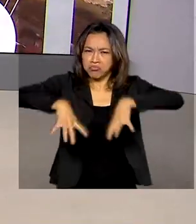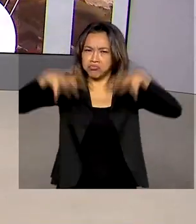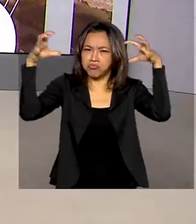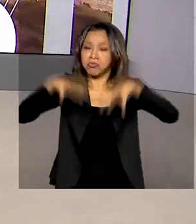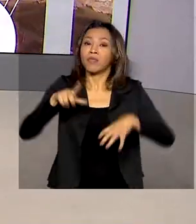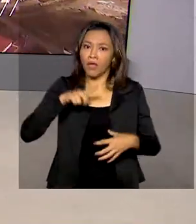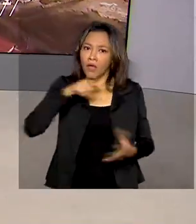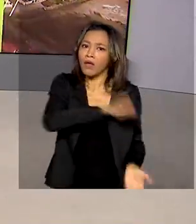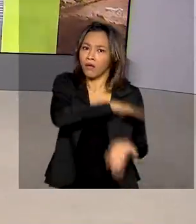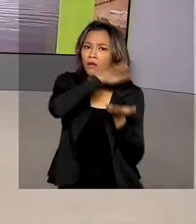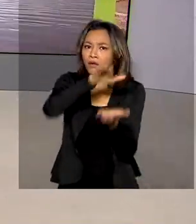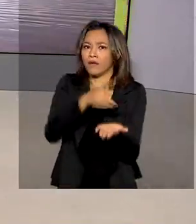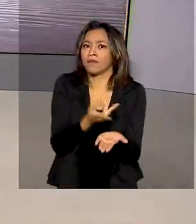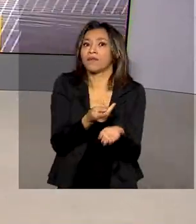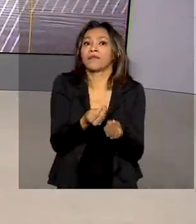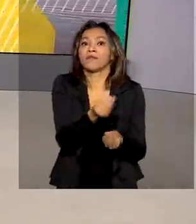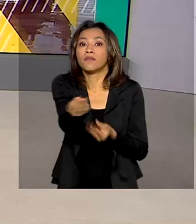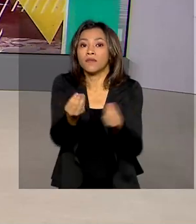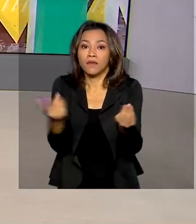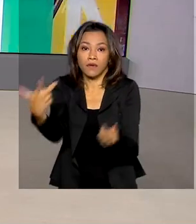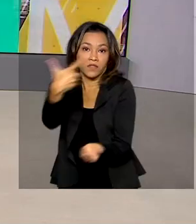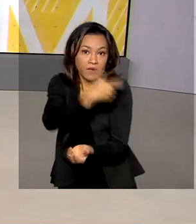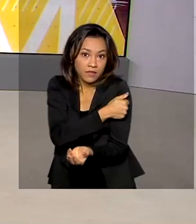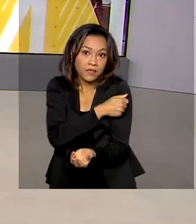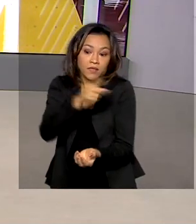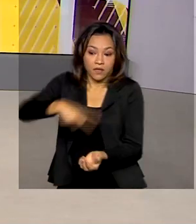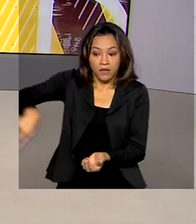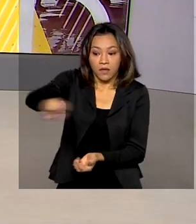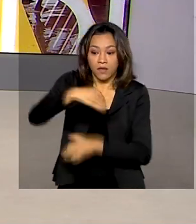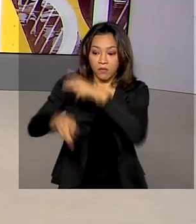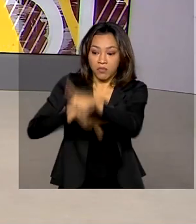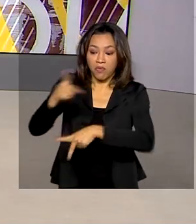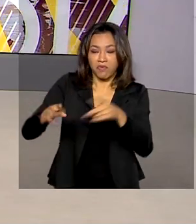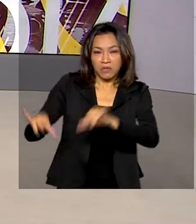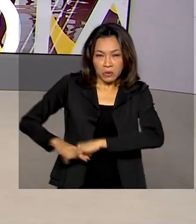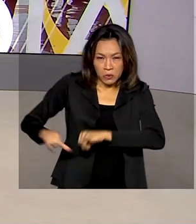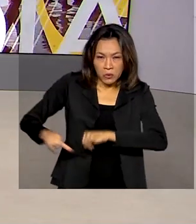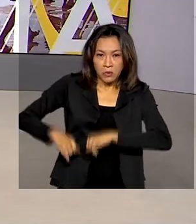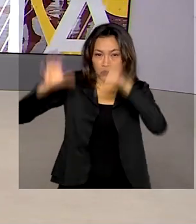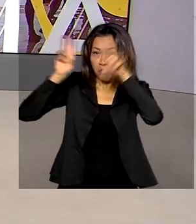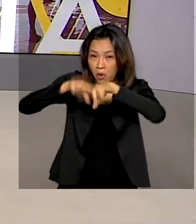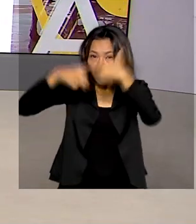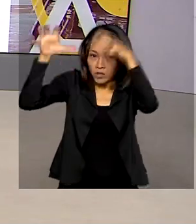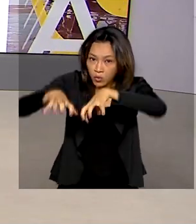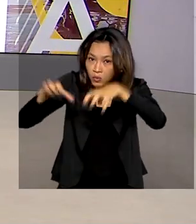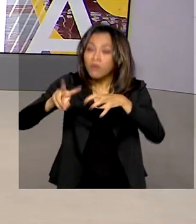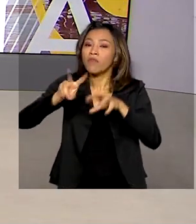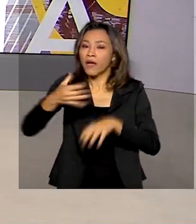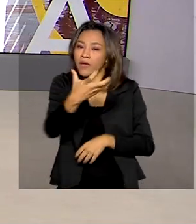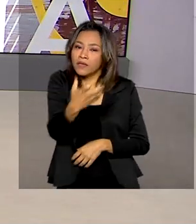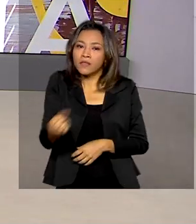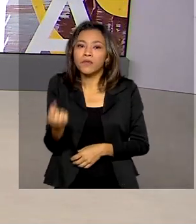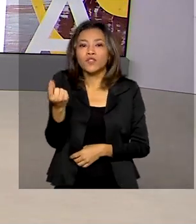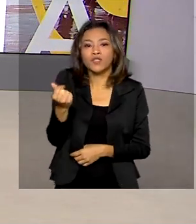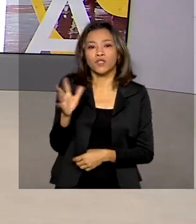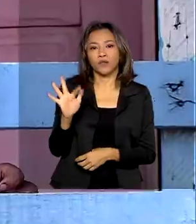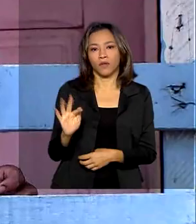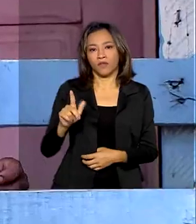de doses contra a Covid-19 e a população afetada pelas chuvas também vai receber recursos do FGTS.